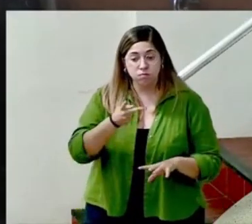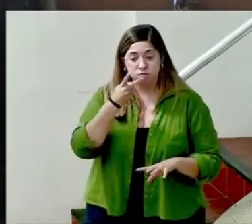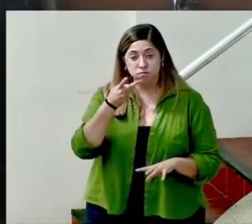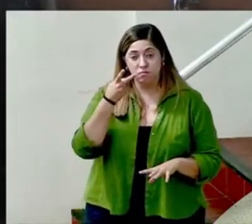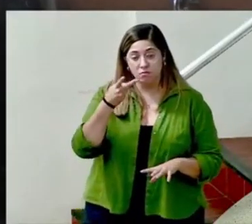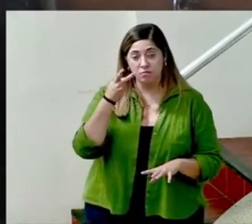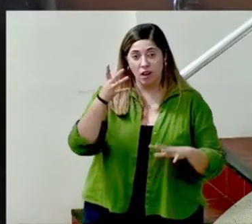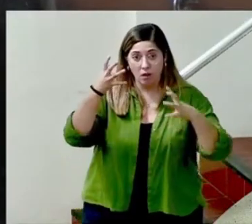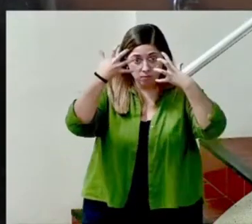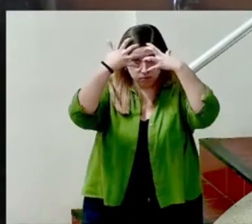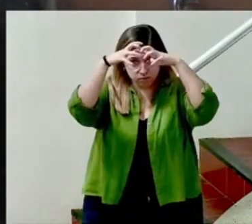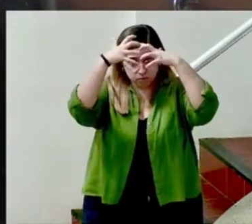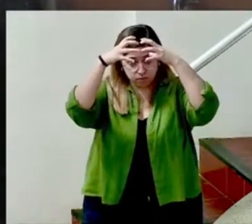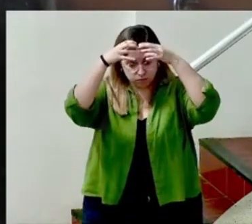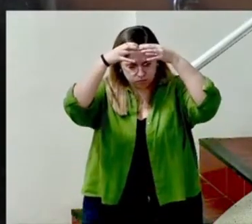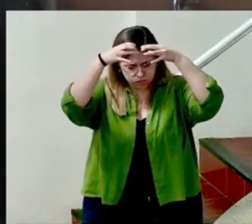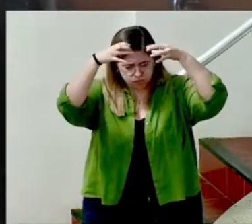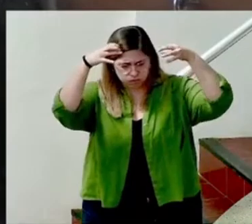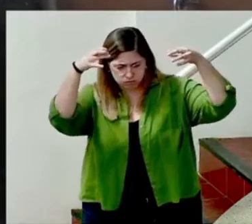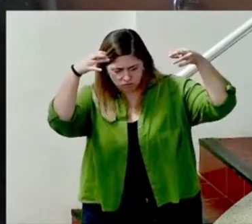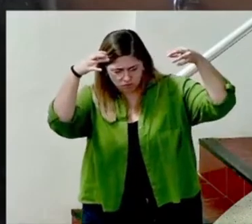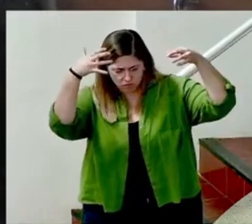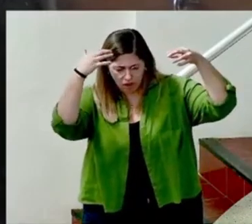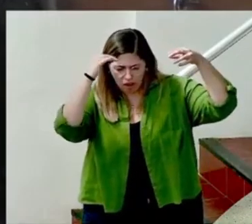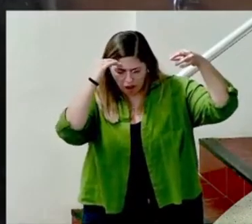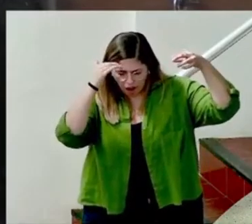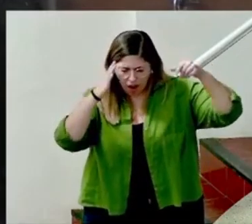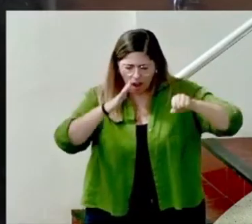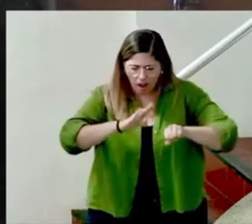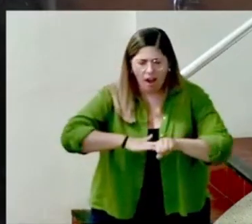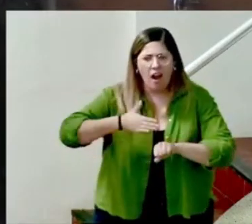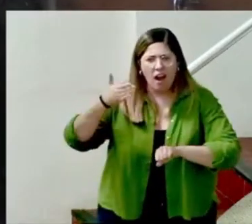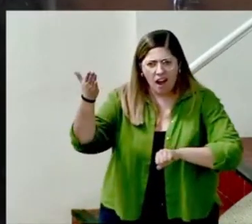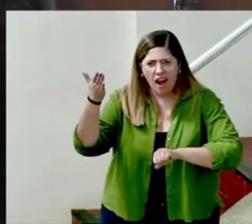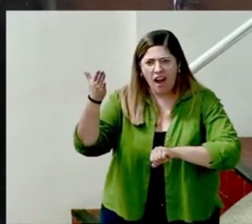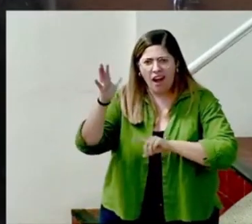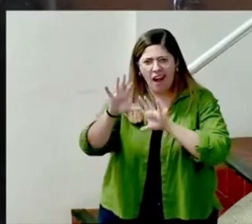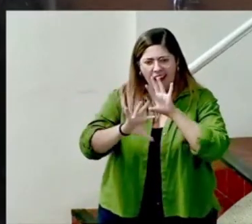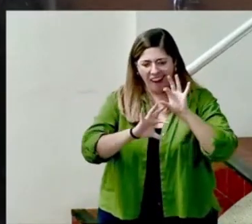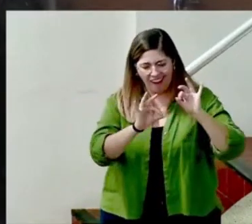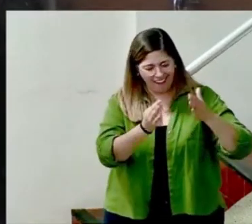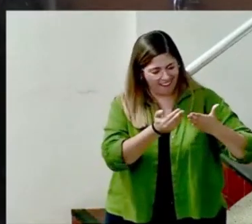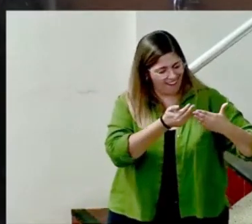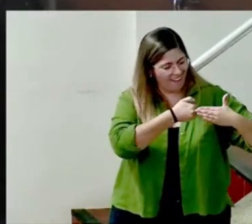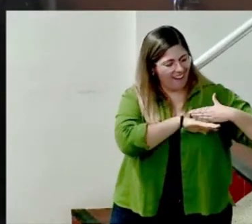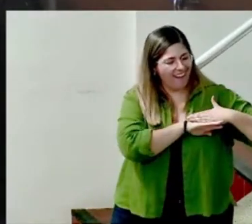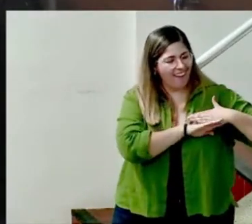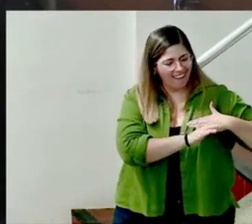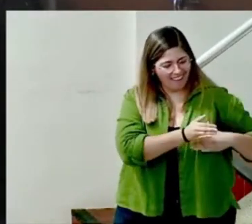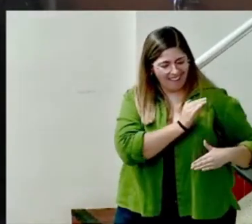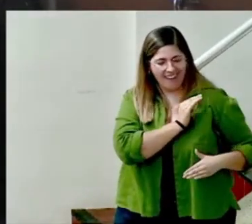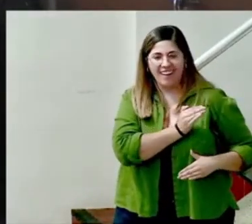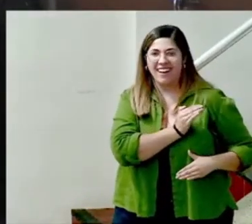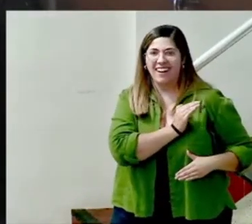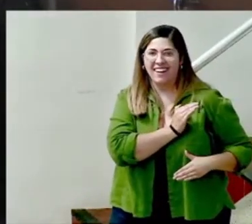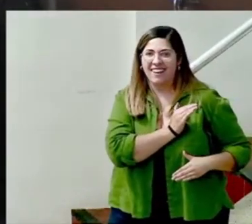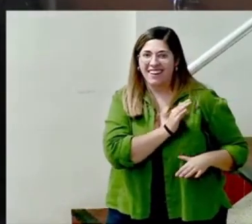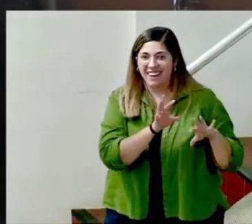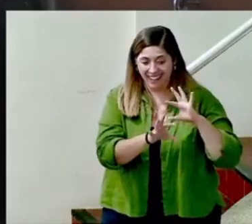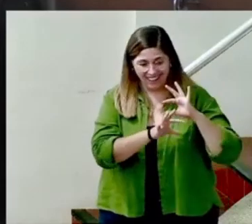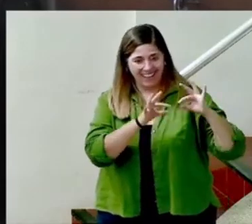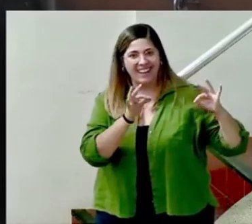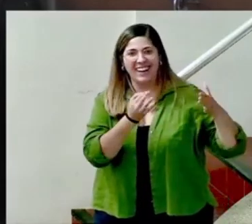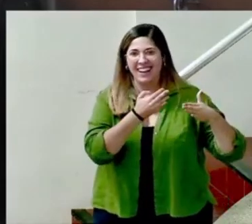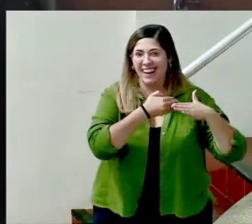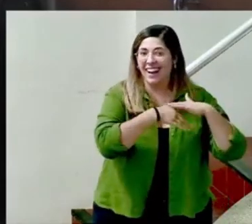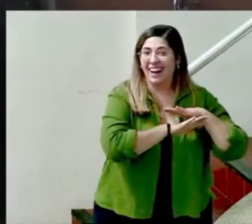tesouros, de como um tesouro ele passa a ocupar o seu coração, ou o tesouro